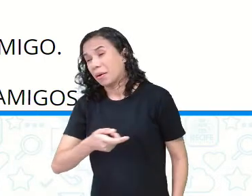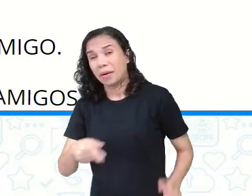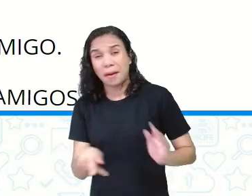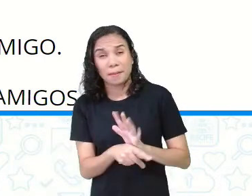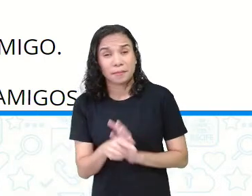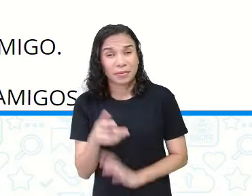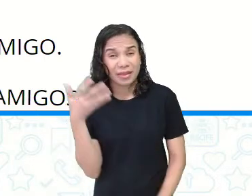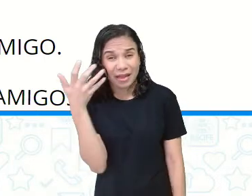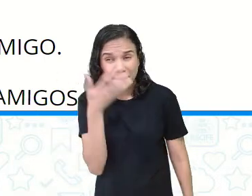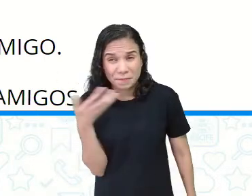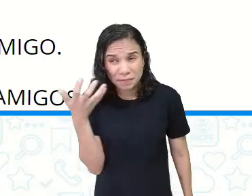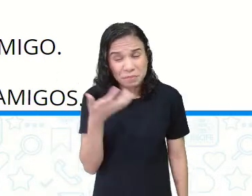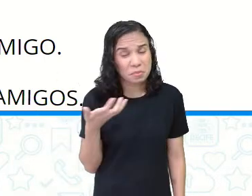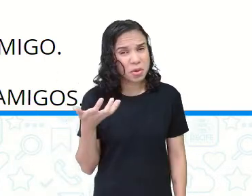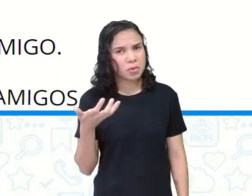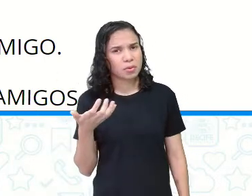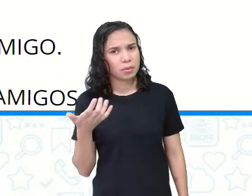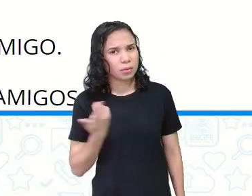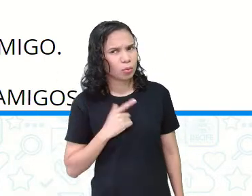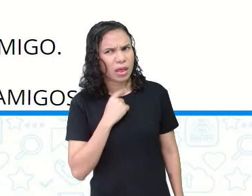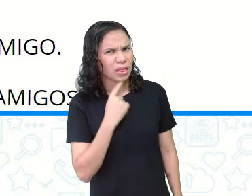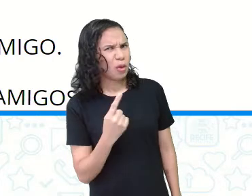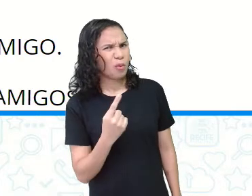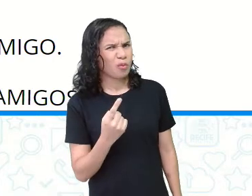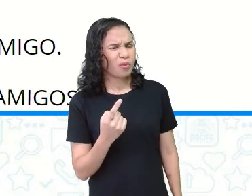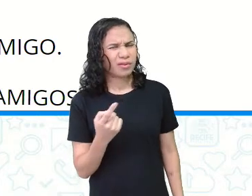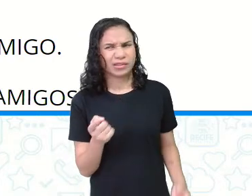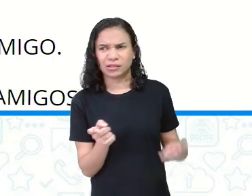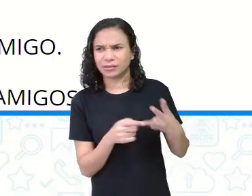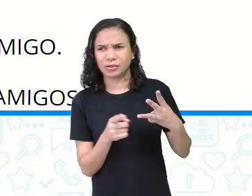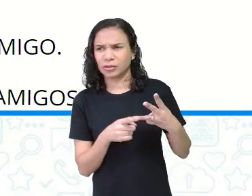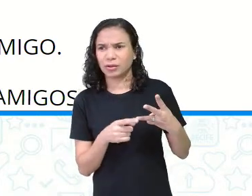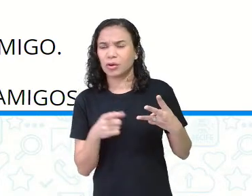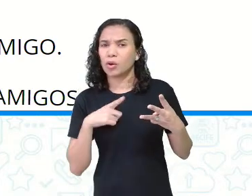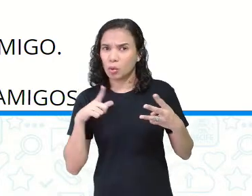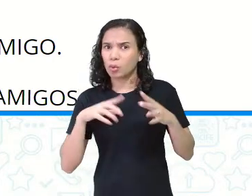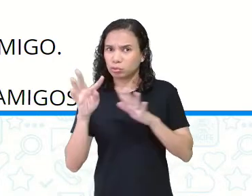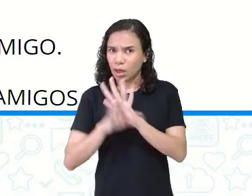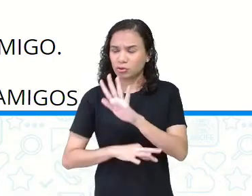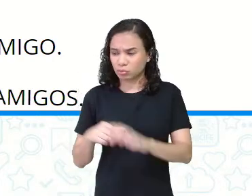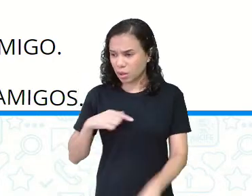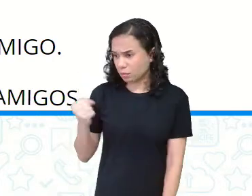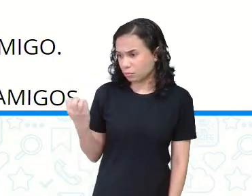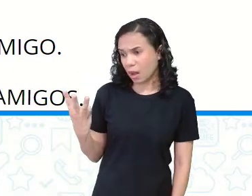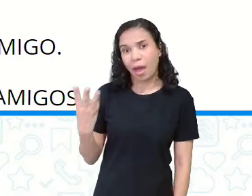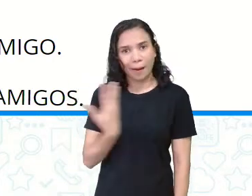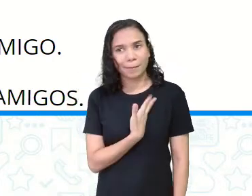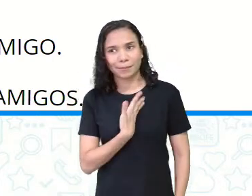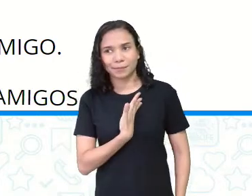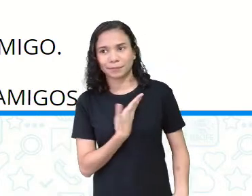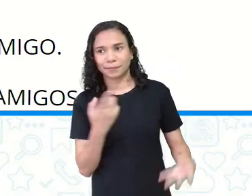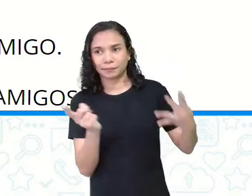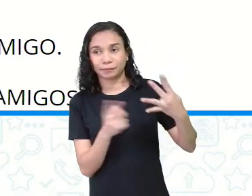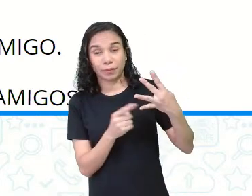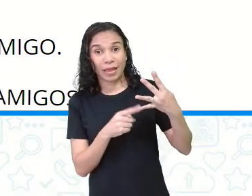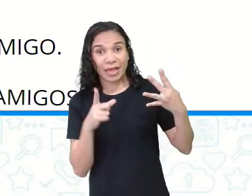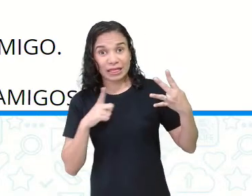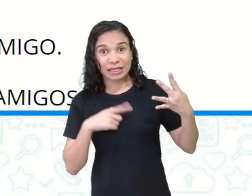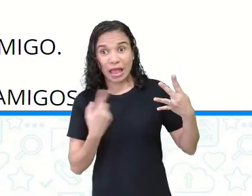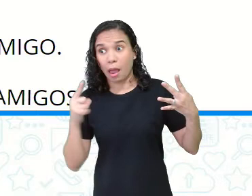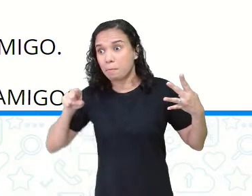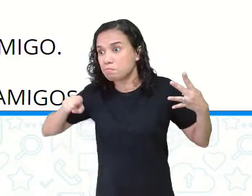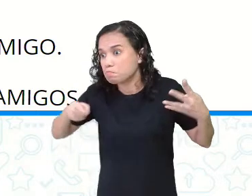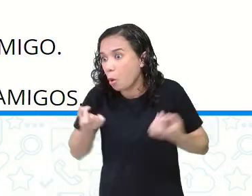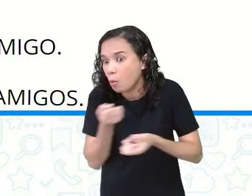amigo. Será que ela não tem nenhum amigo? Não, no texto já está dizendo que ela tem 3, não é? Ou ela tem 1 milhão